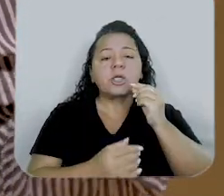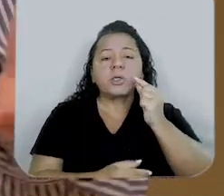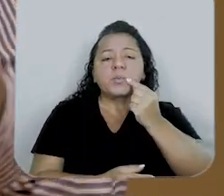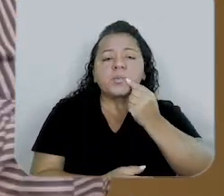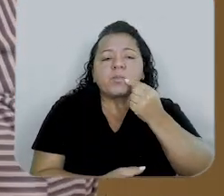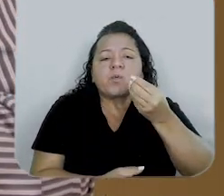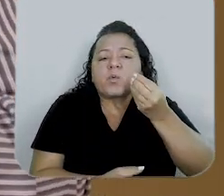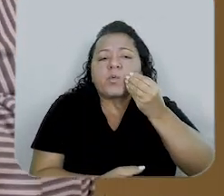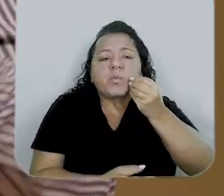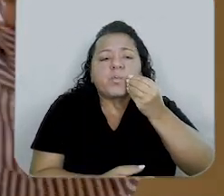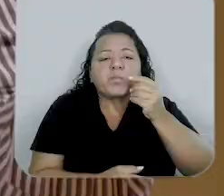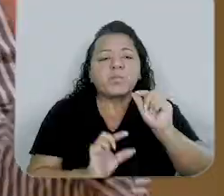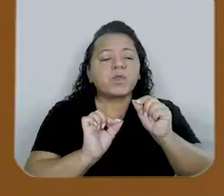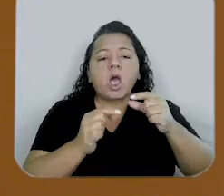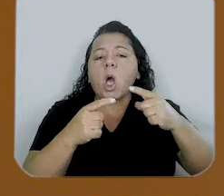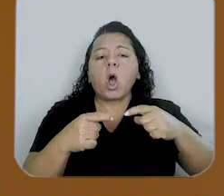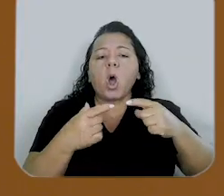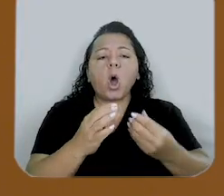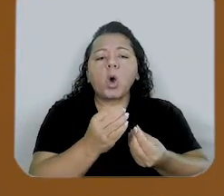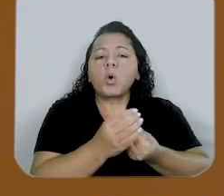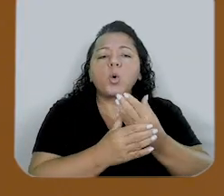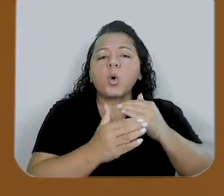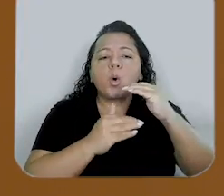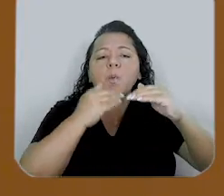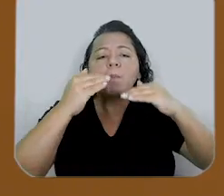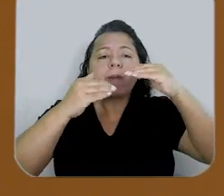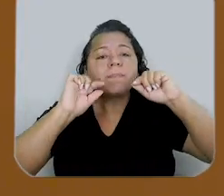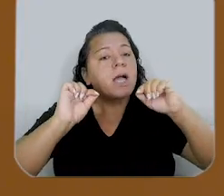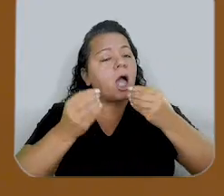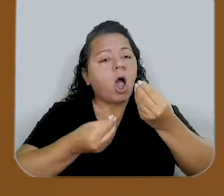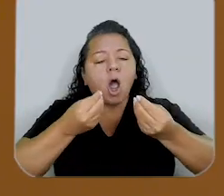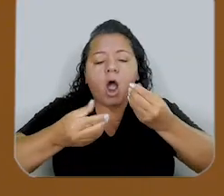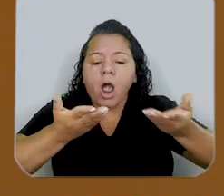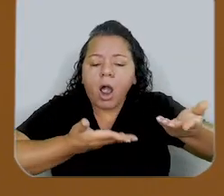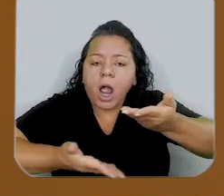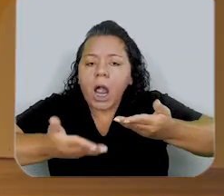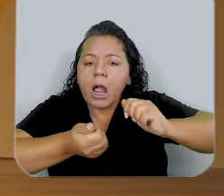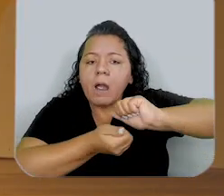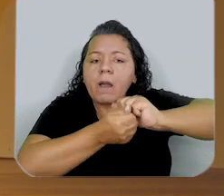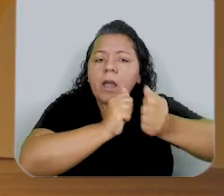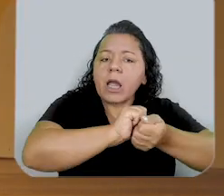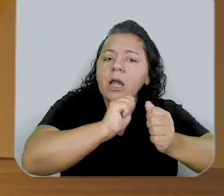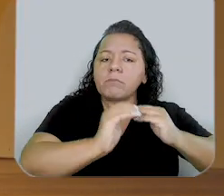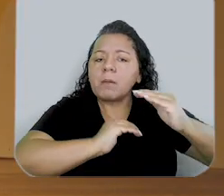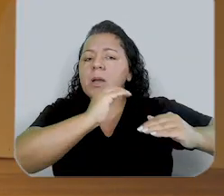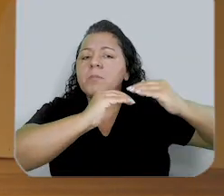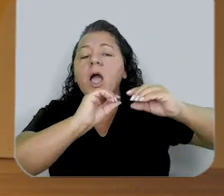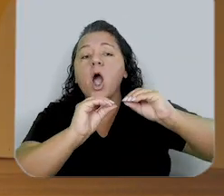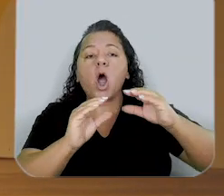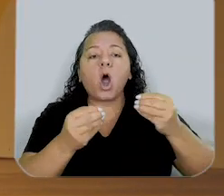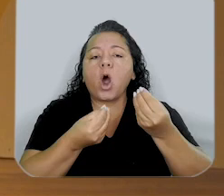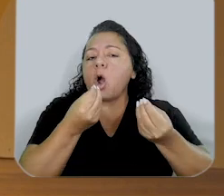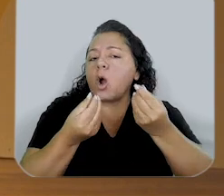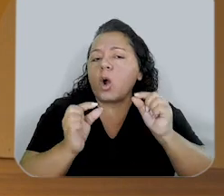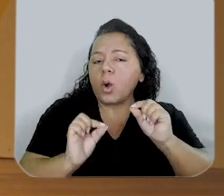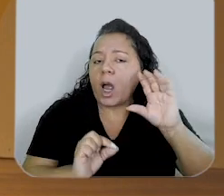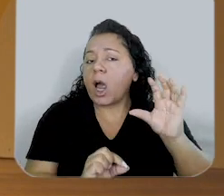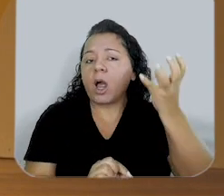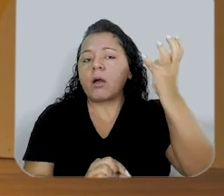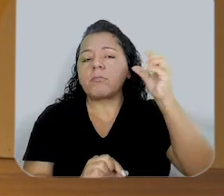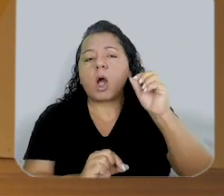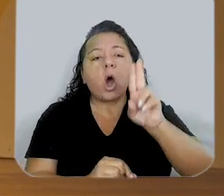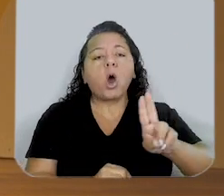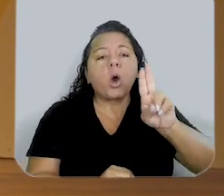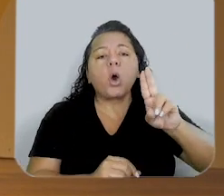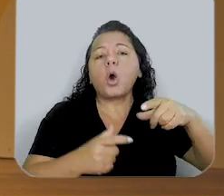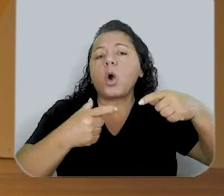sobre a origem, da onde ela evoluiu, da onde ela veio, se houve as suas adaptações e evoluções e onde ela está